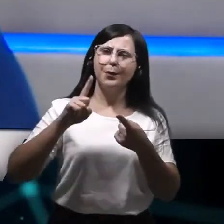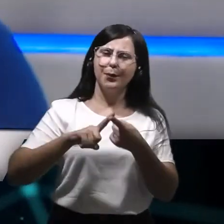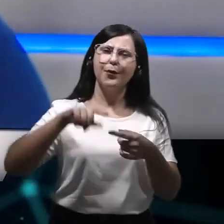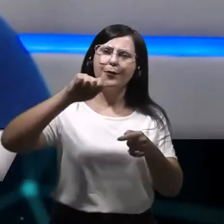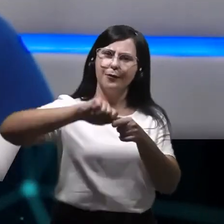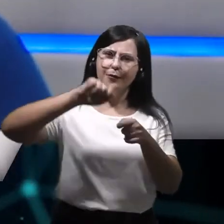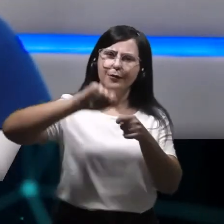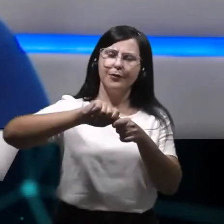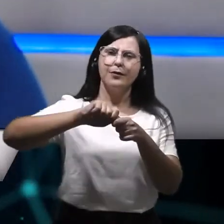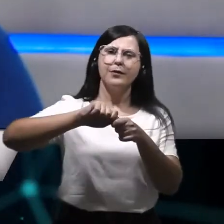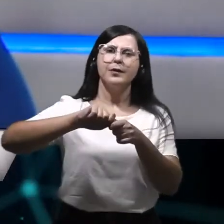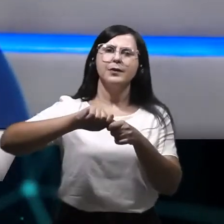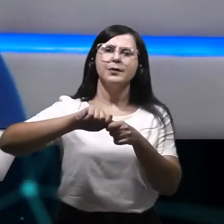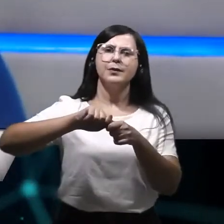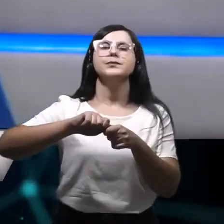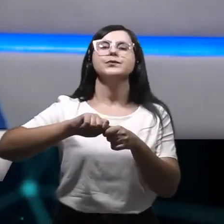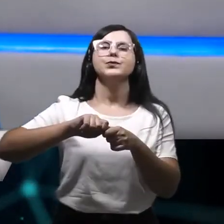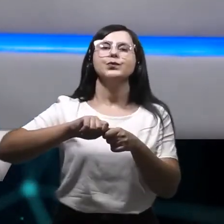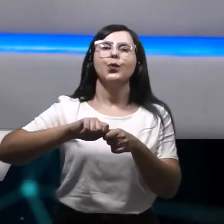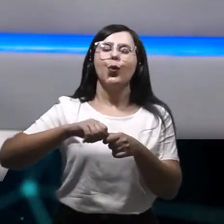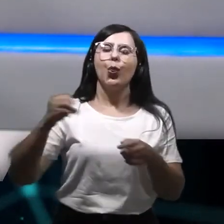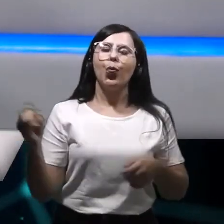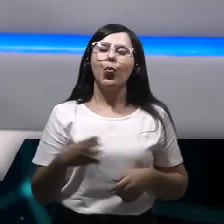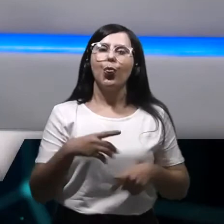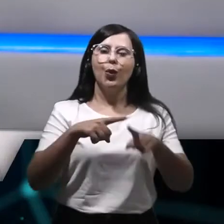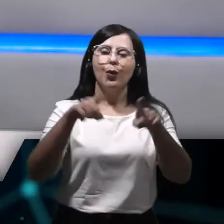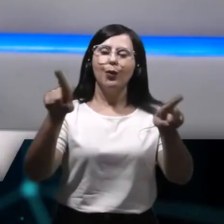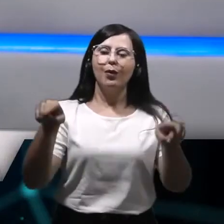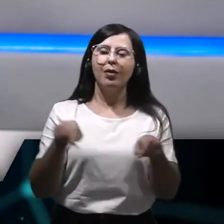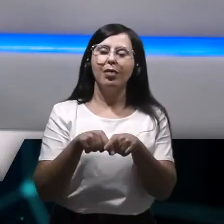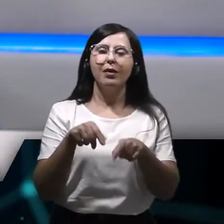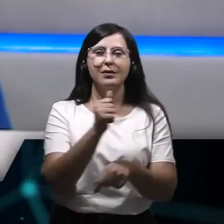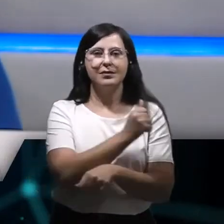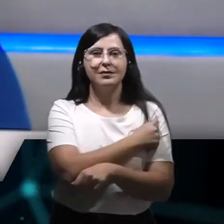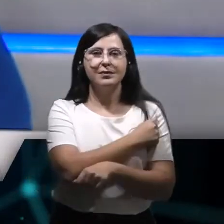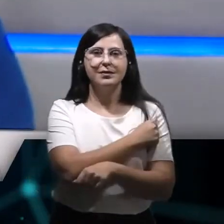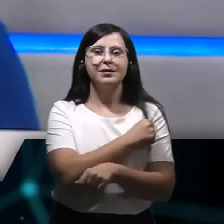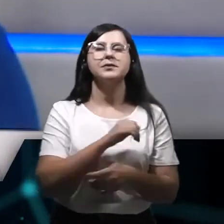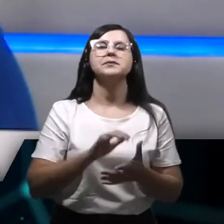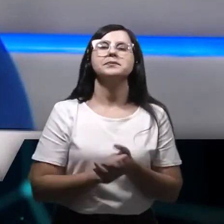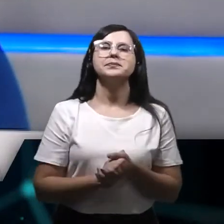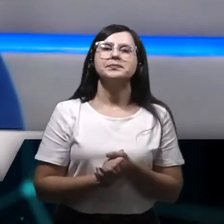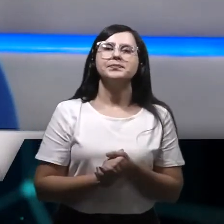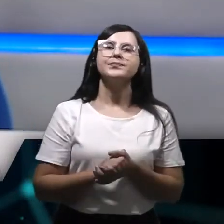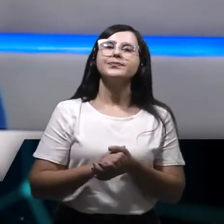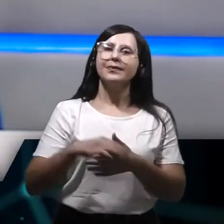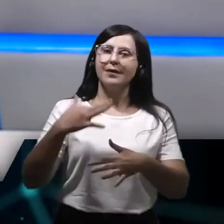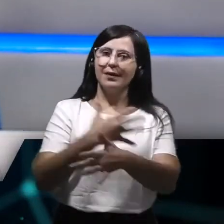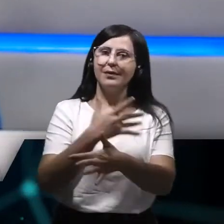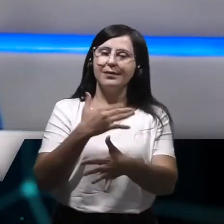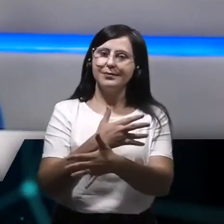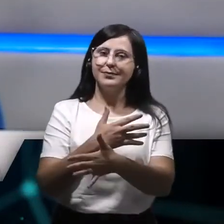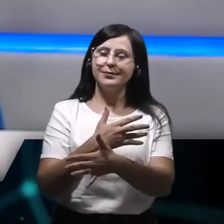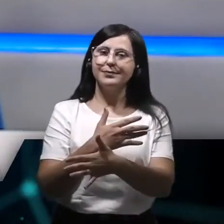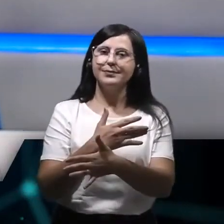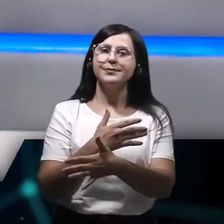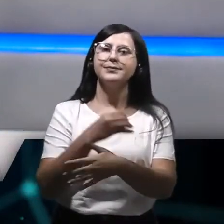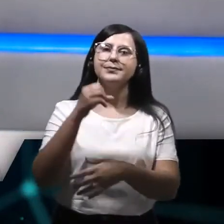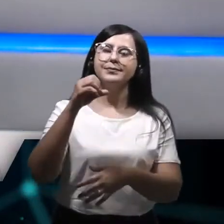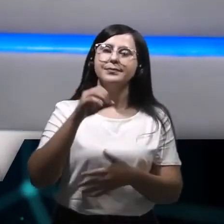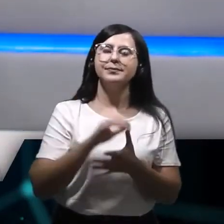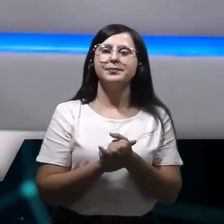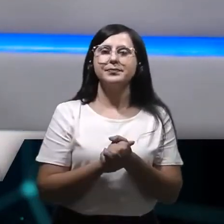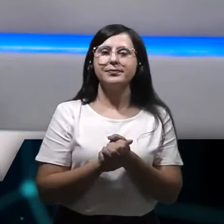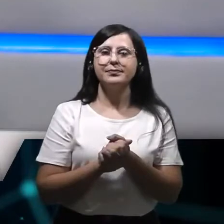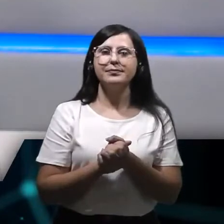concluímos 10 novas salas na escola José Inácio, que inclusive tivemos a visita do